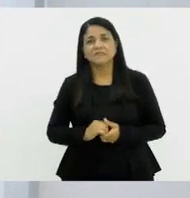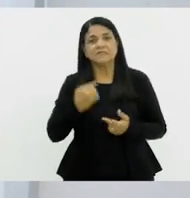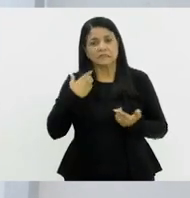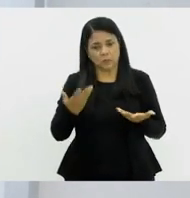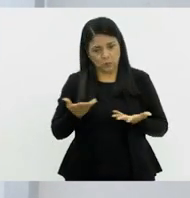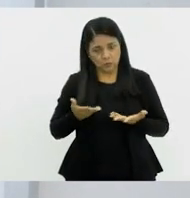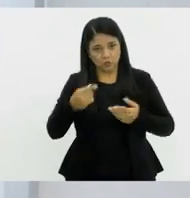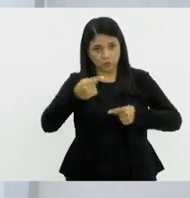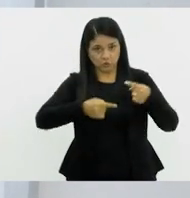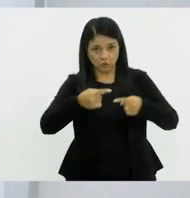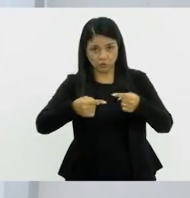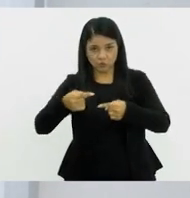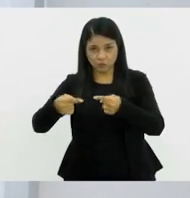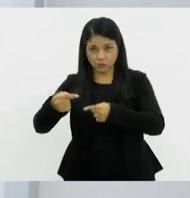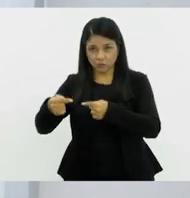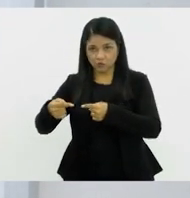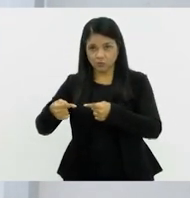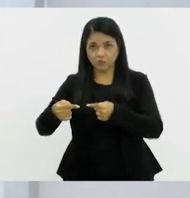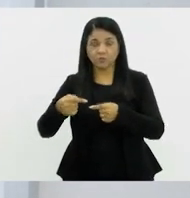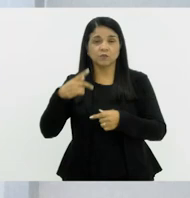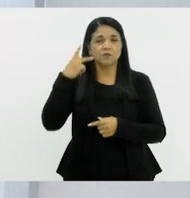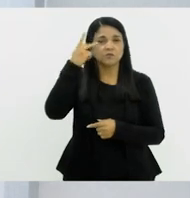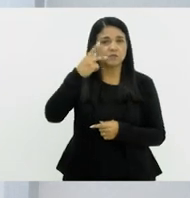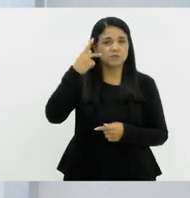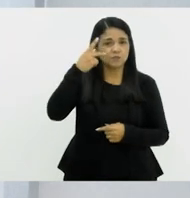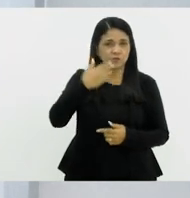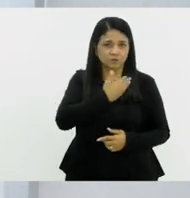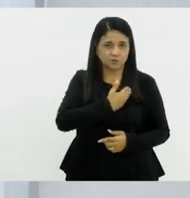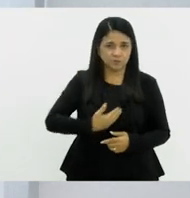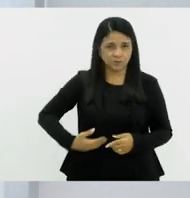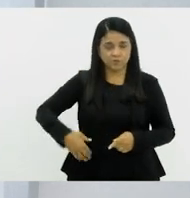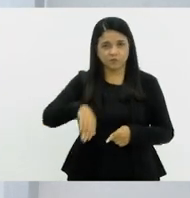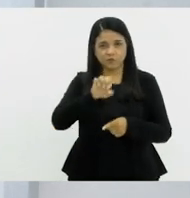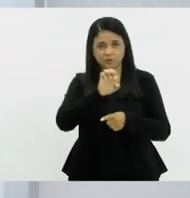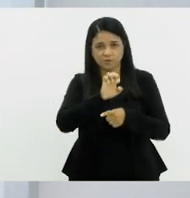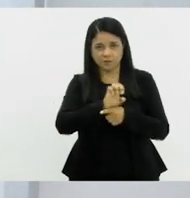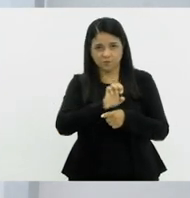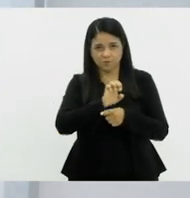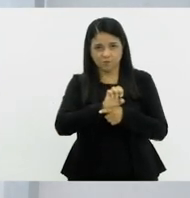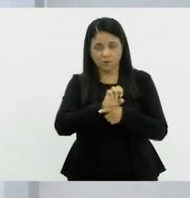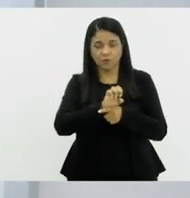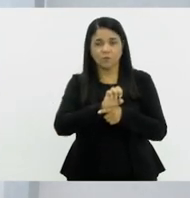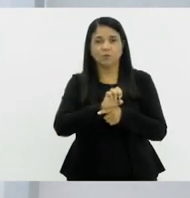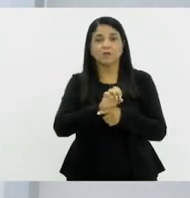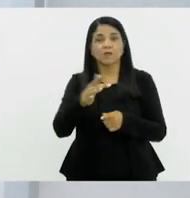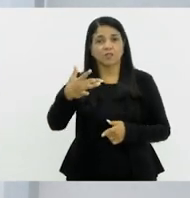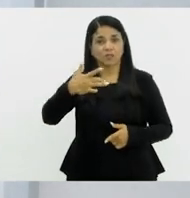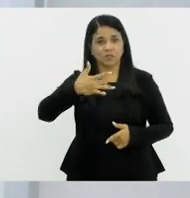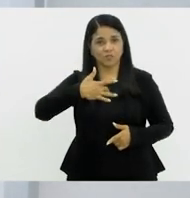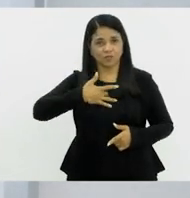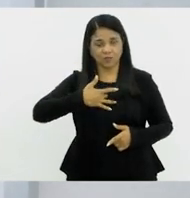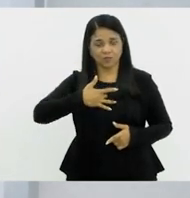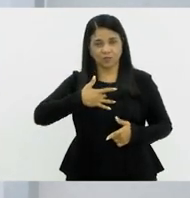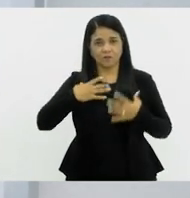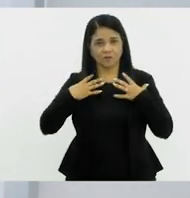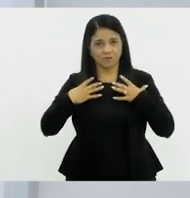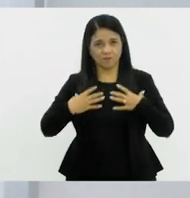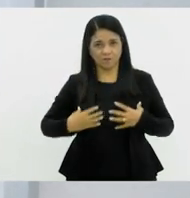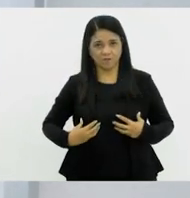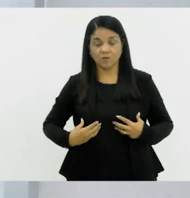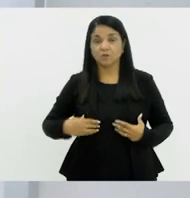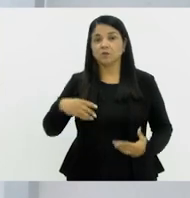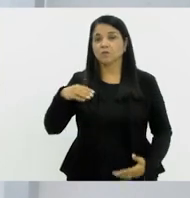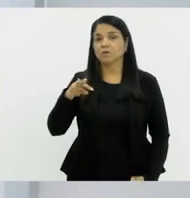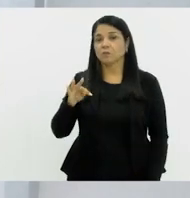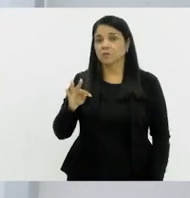discussão das políticas públicas estaduais da tuberculose. O